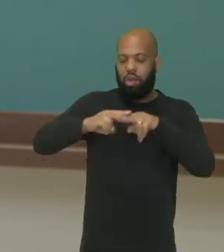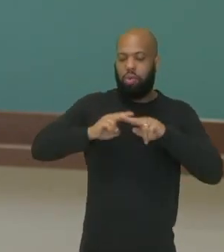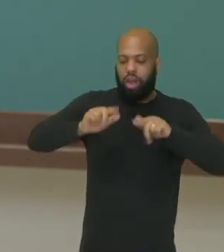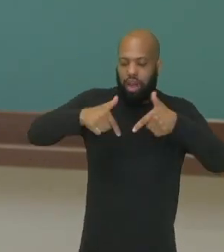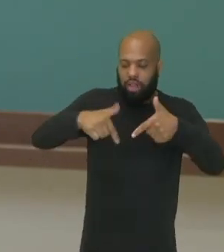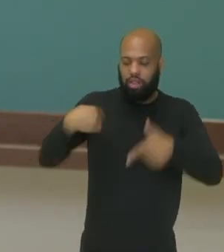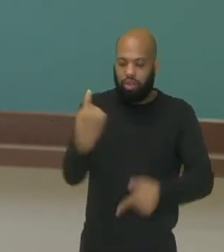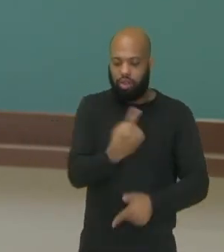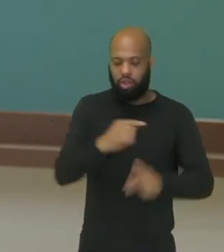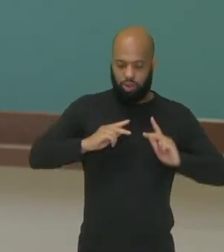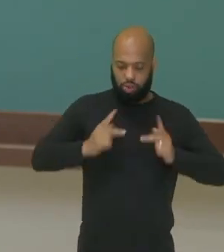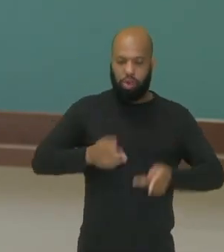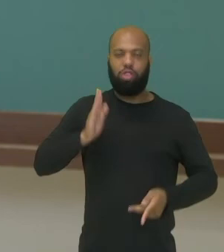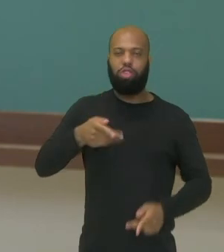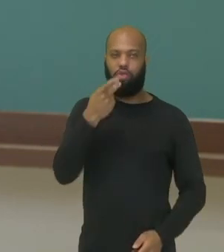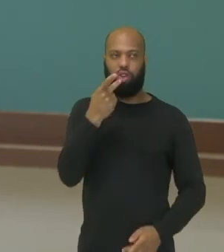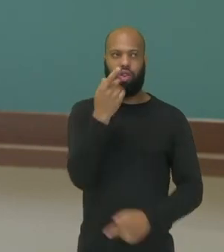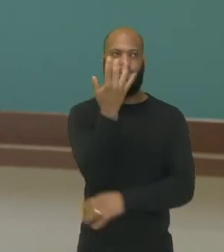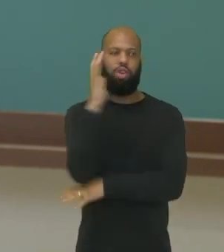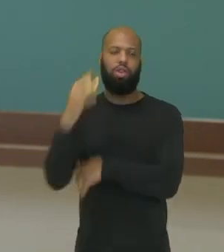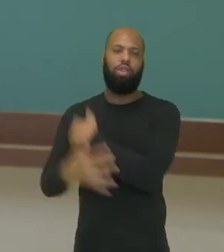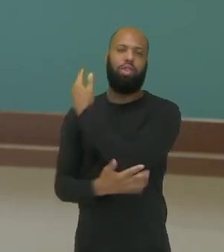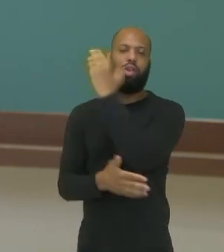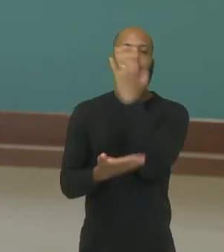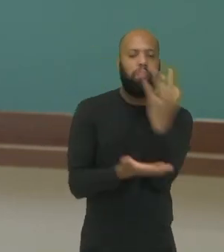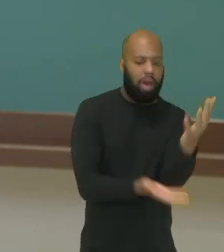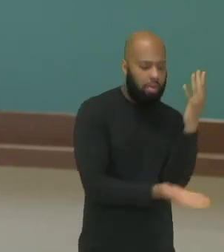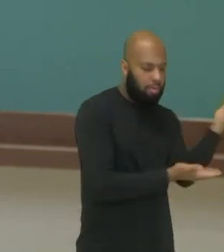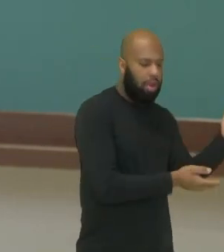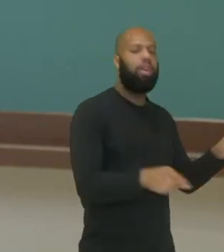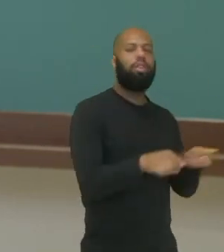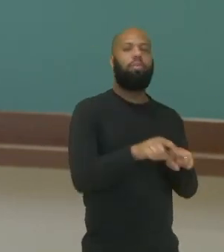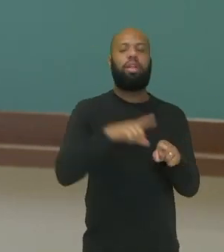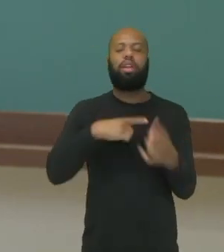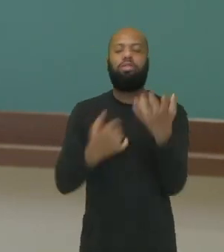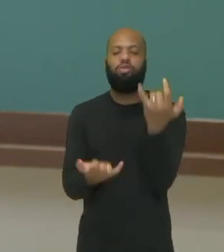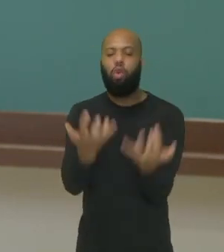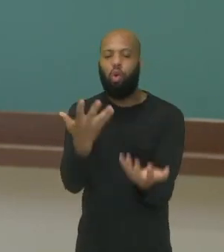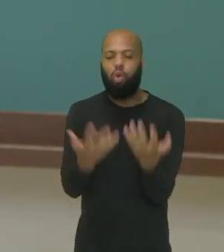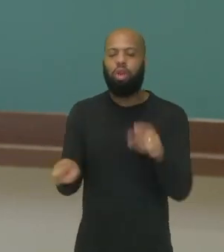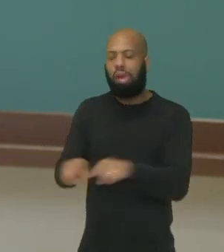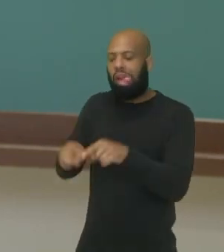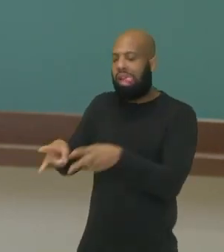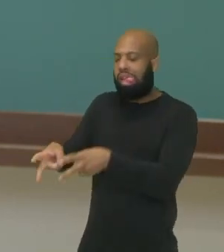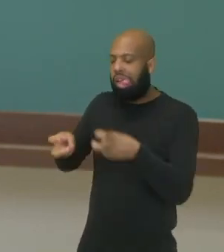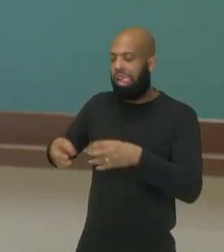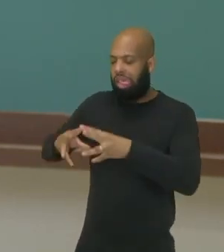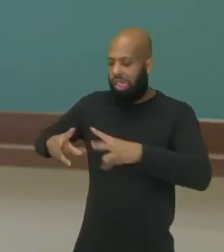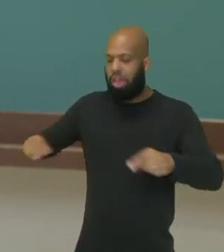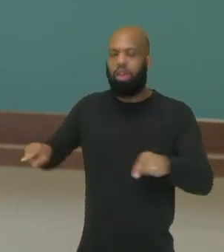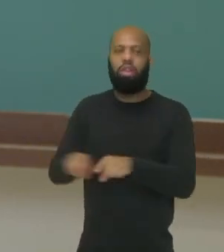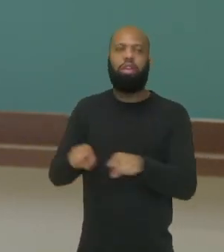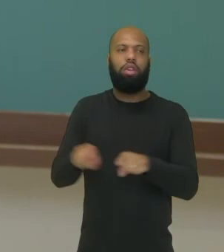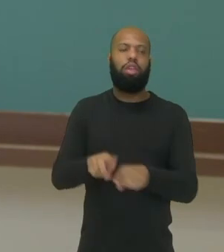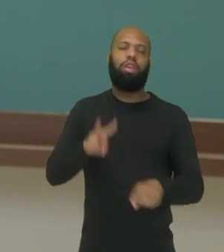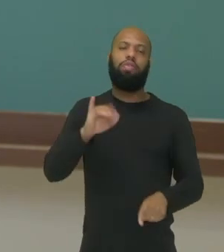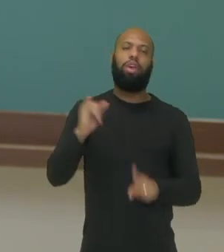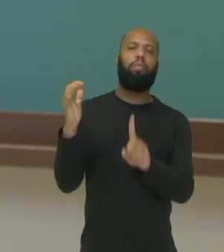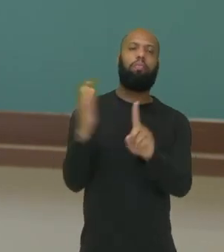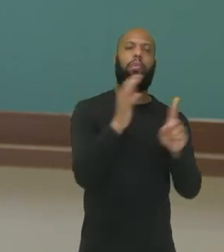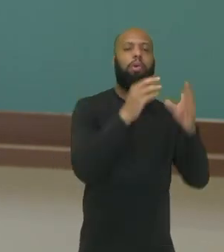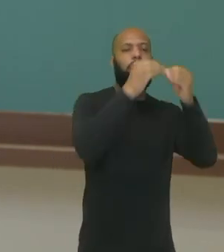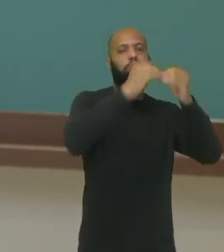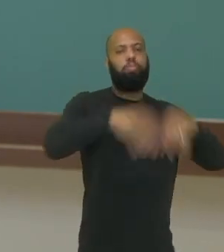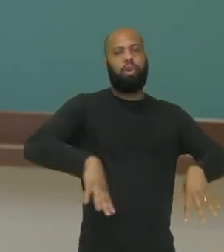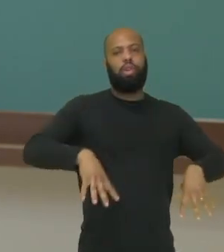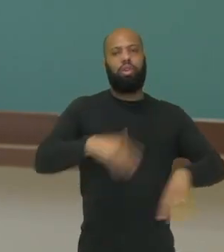nós já tratamos. Desmatamento, né, as queimadas, degradação do solo, tudo isso vai desencadear cada